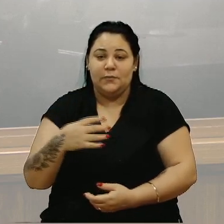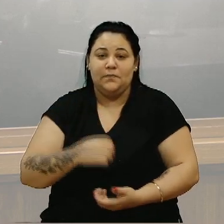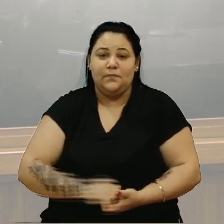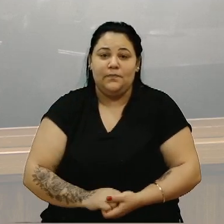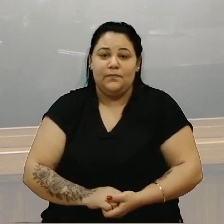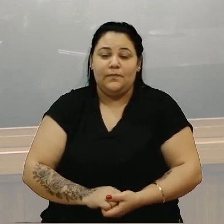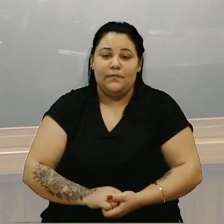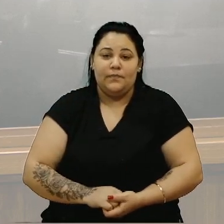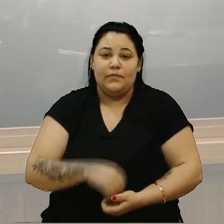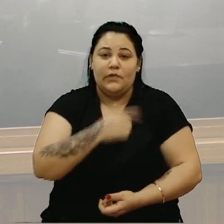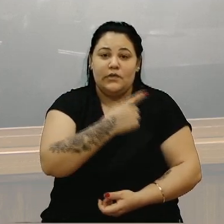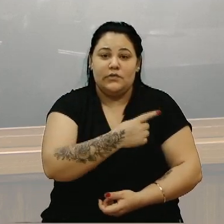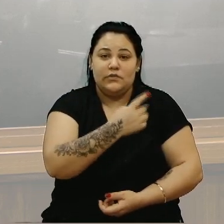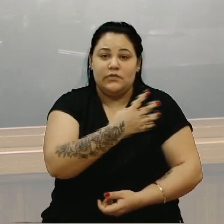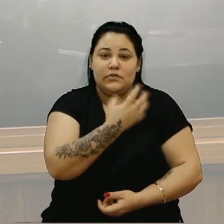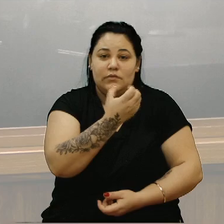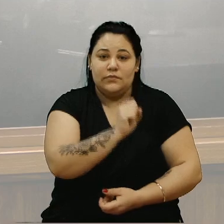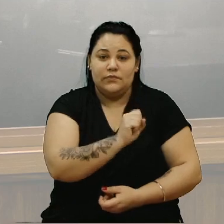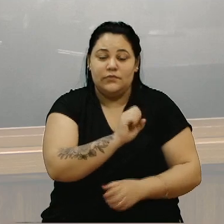ano da colonização,